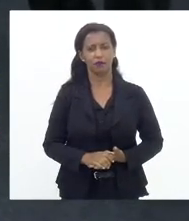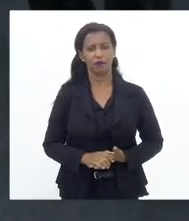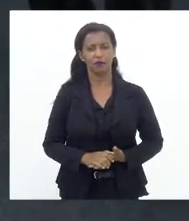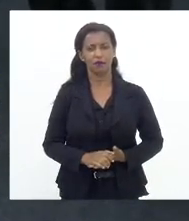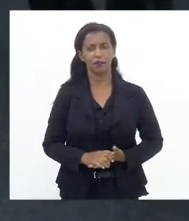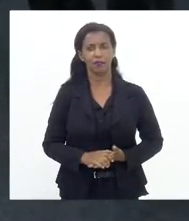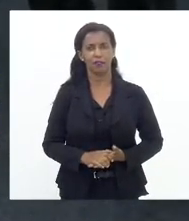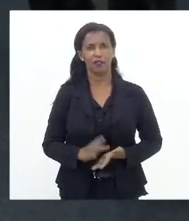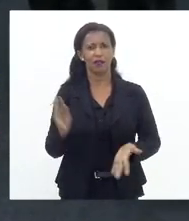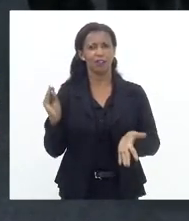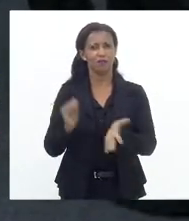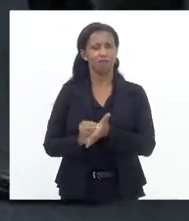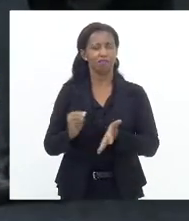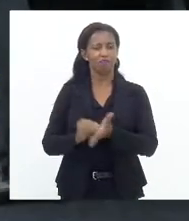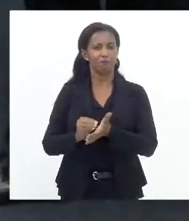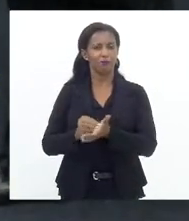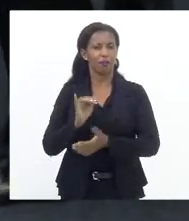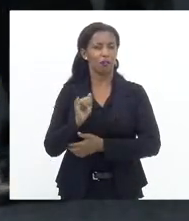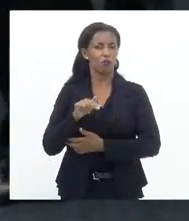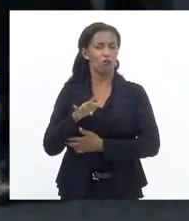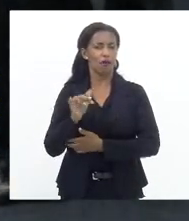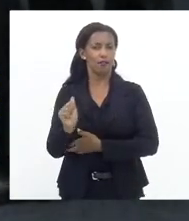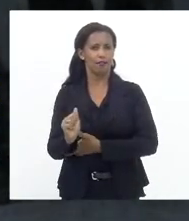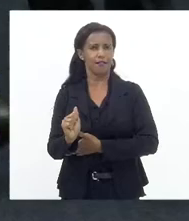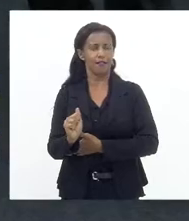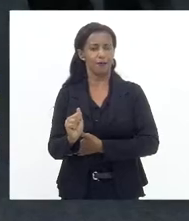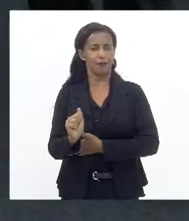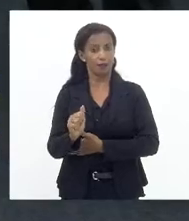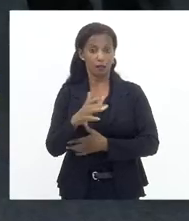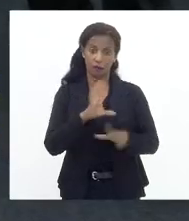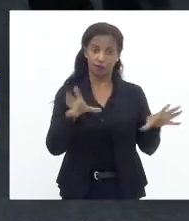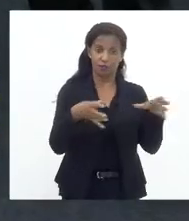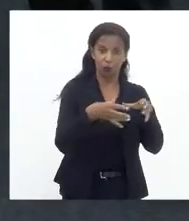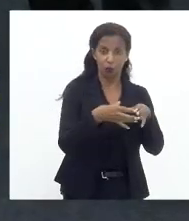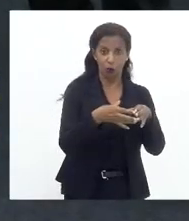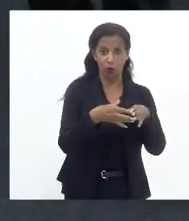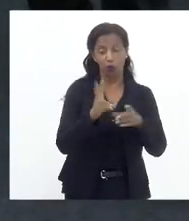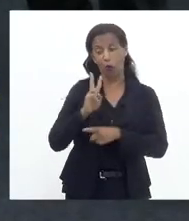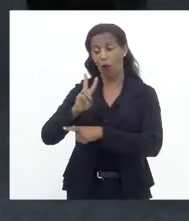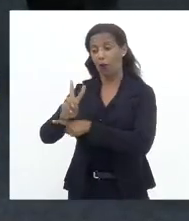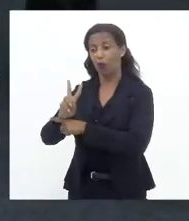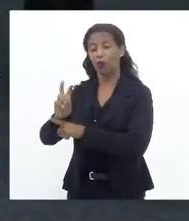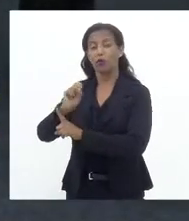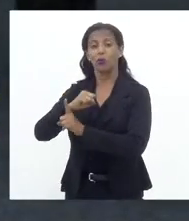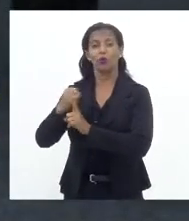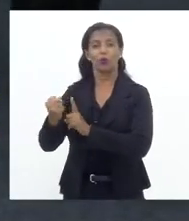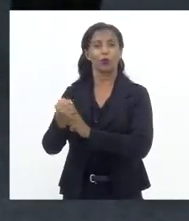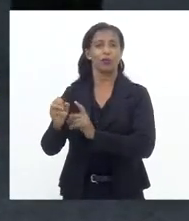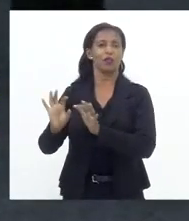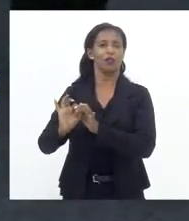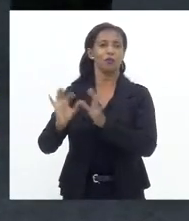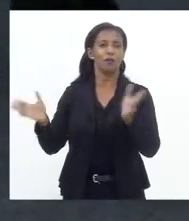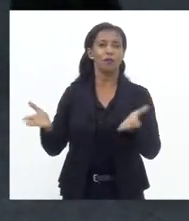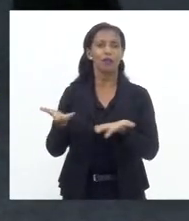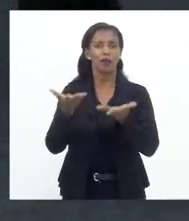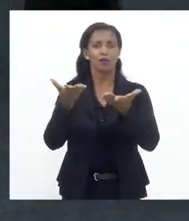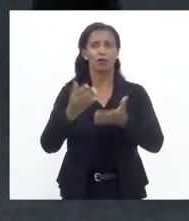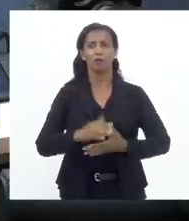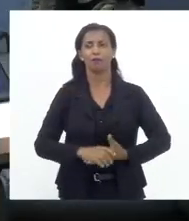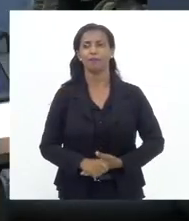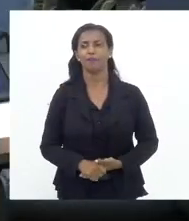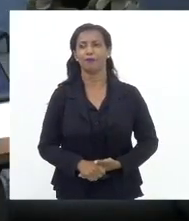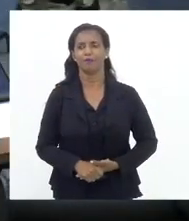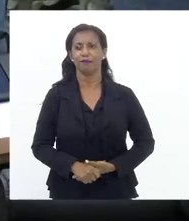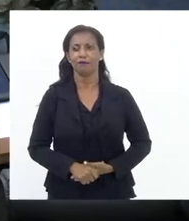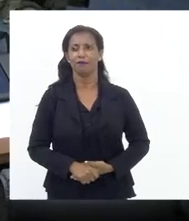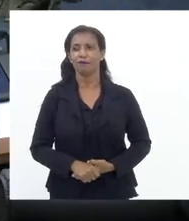a incoerência afinal de contas são aqueles que defendem o socialismo EA liberdade para o presidente